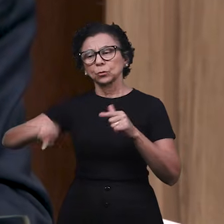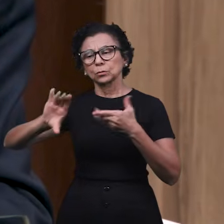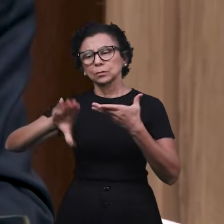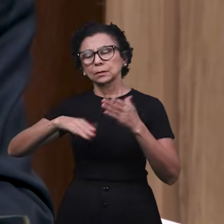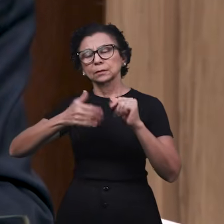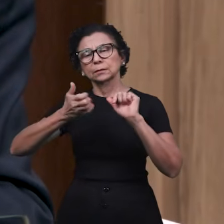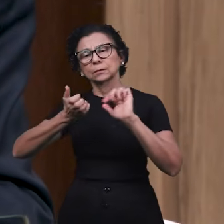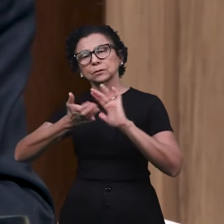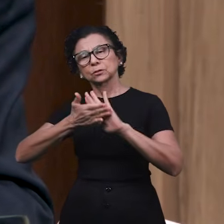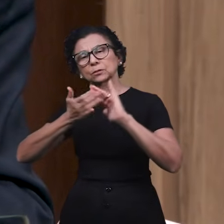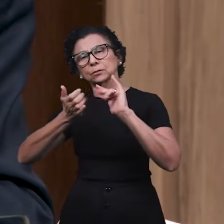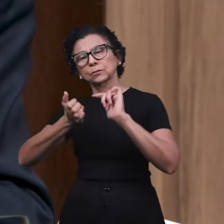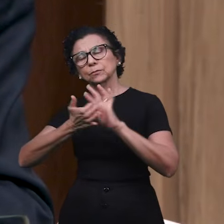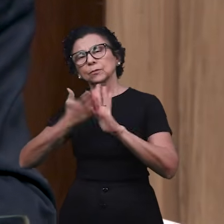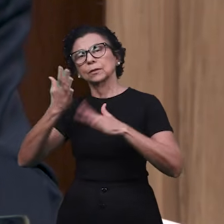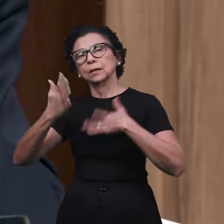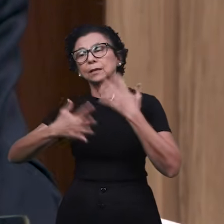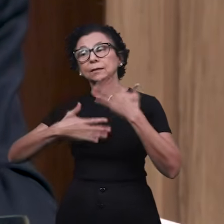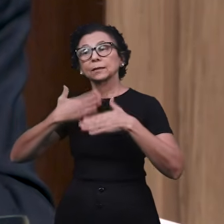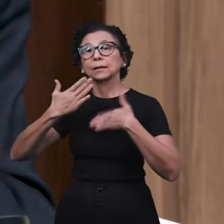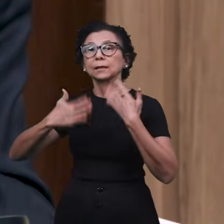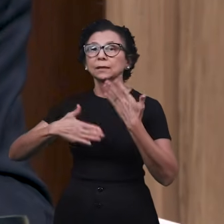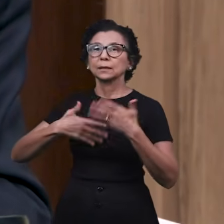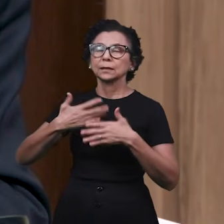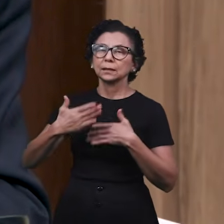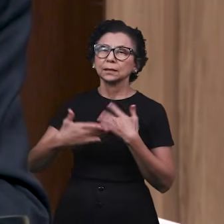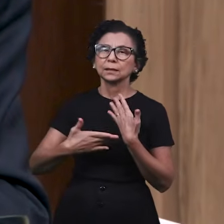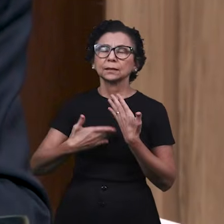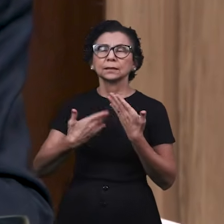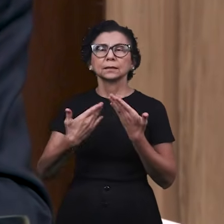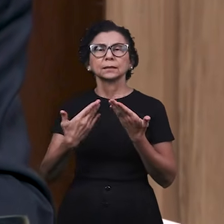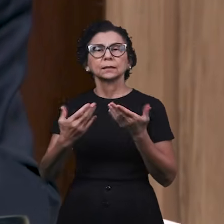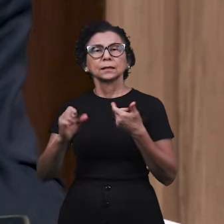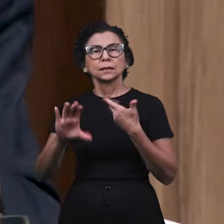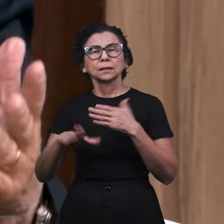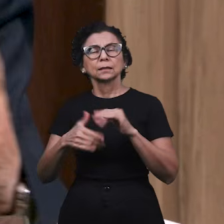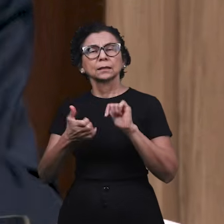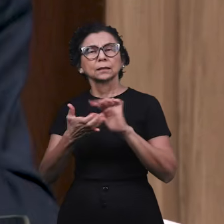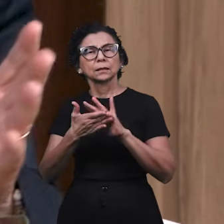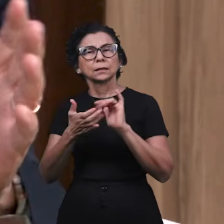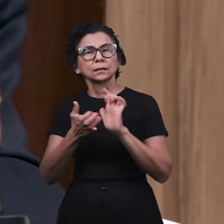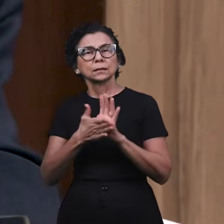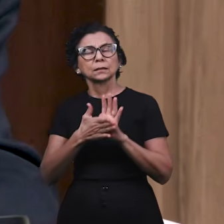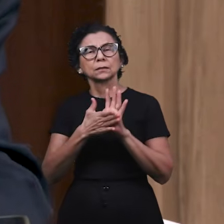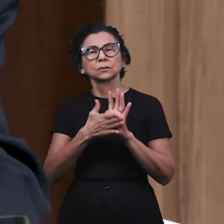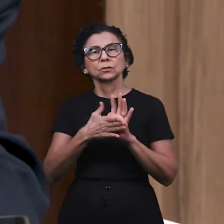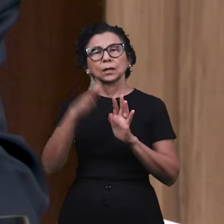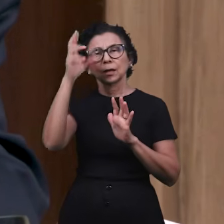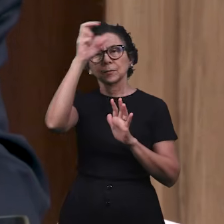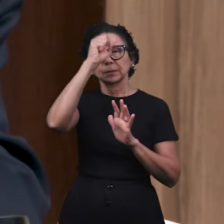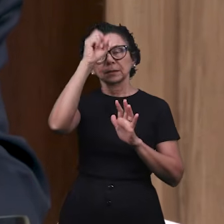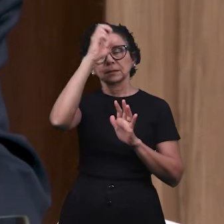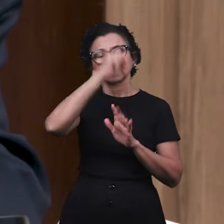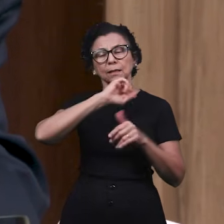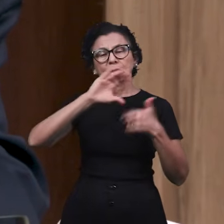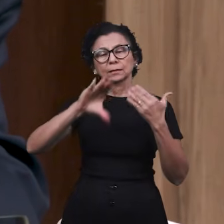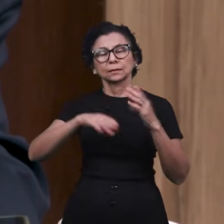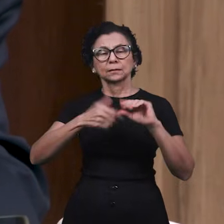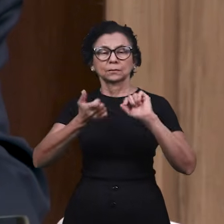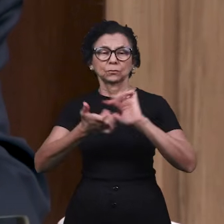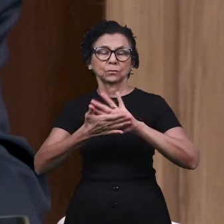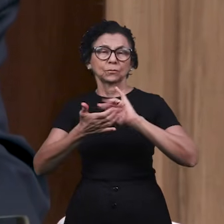correção e não só corretamente, mas aprender a cantar os louvores como eles devem ser